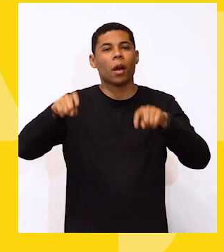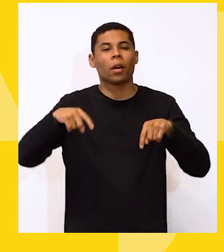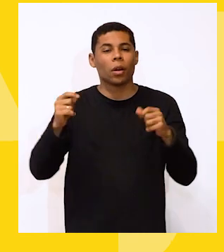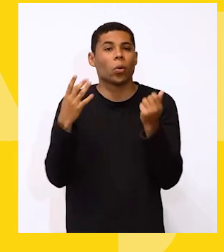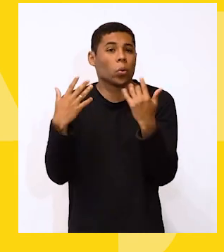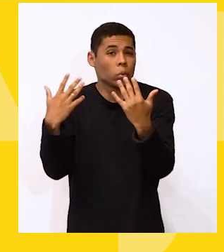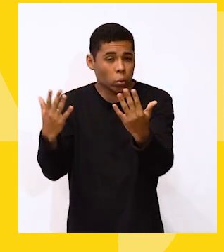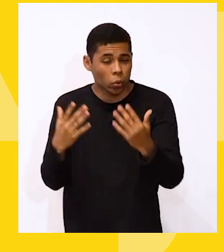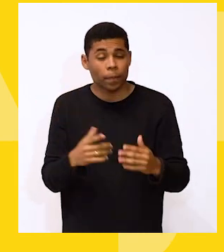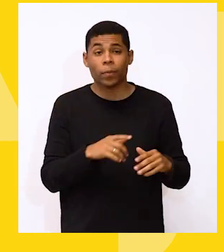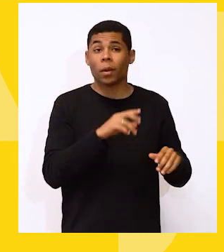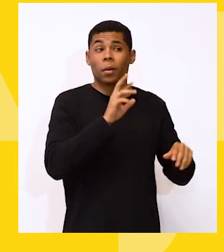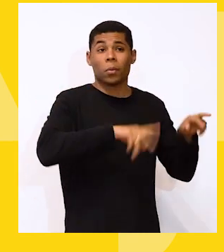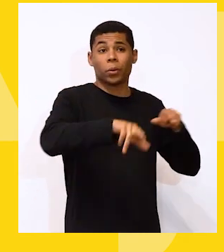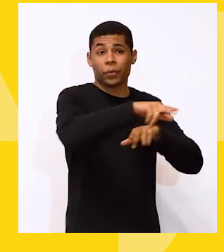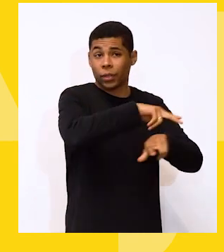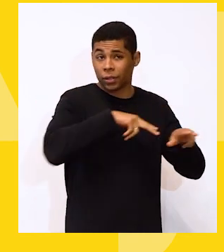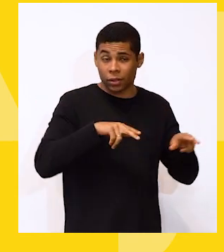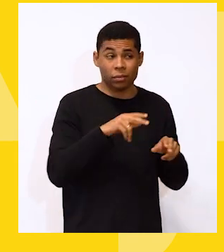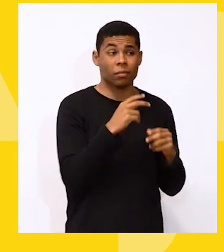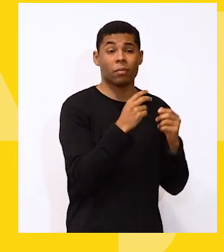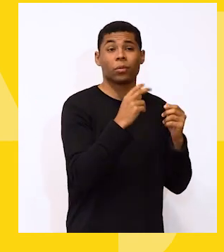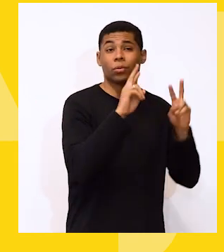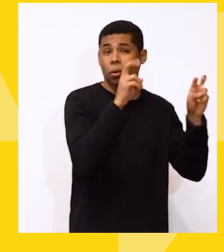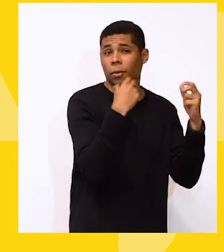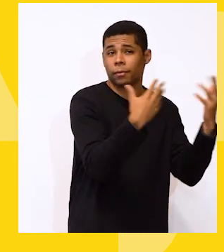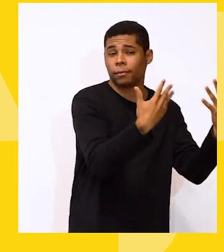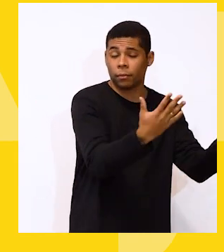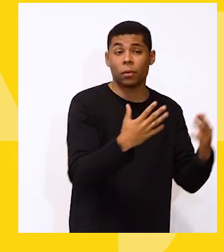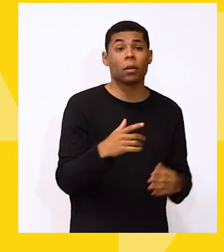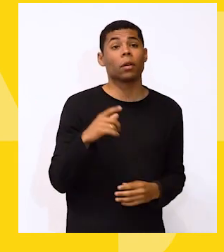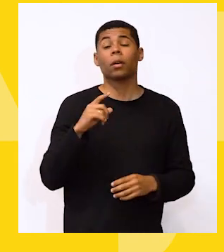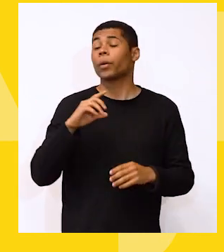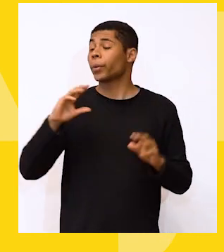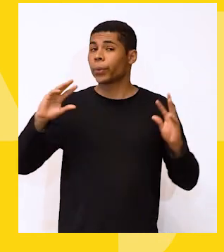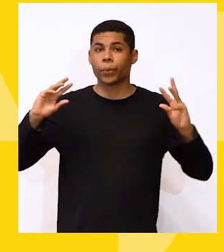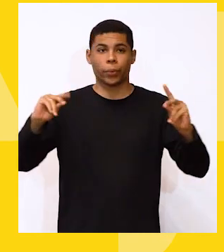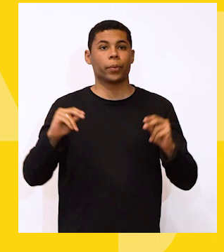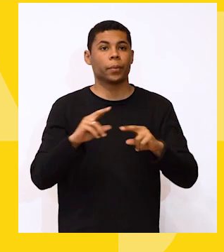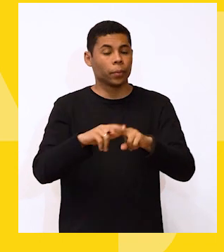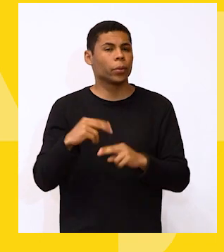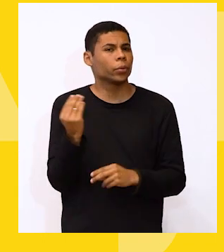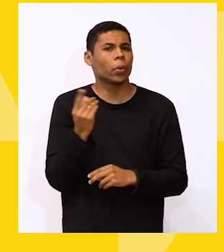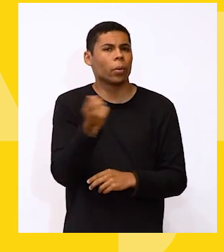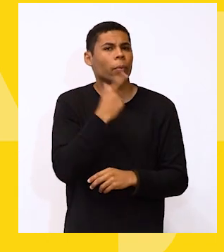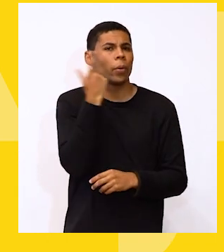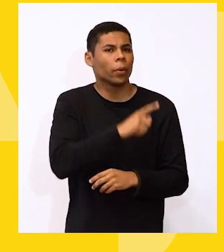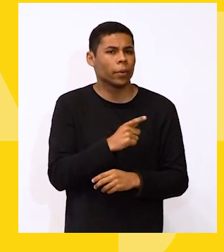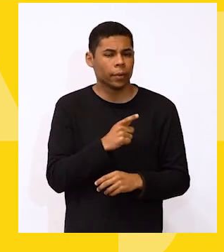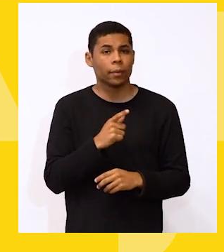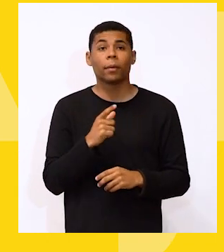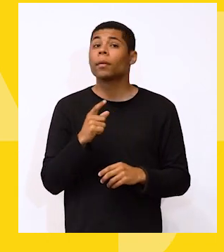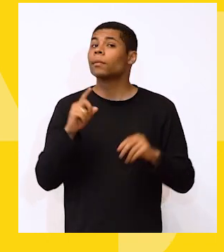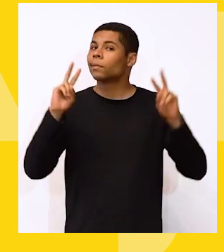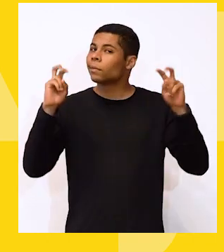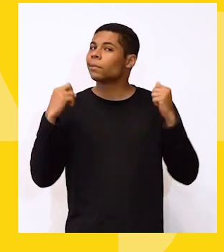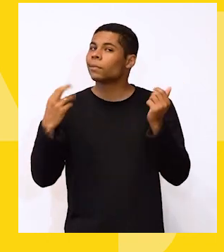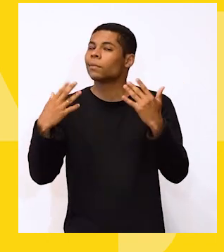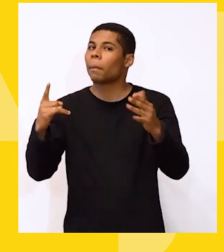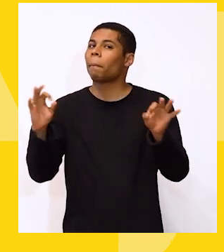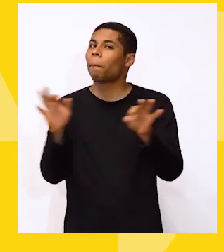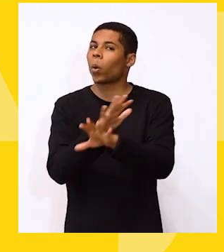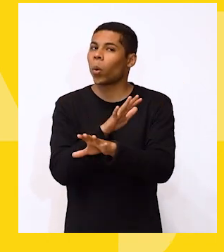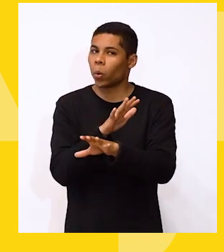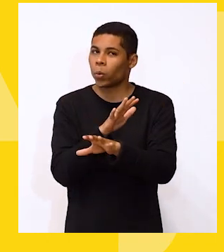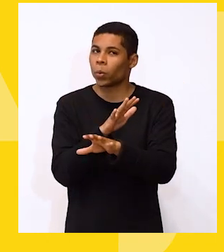biodiversidade e mudanças climáticas né O que vai influenciar Com toda certeza a forma como você conduz a agropecuária